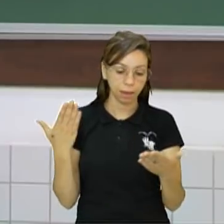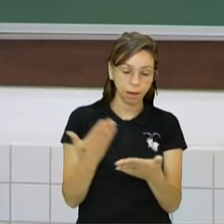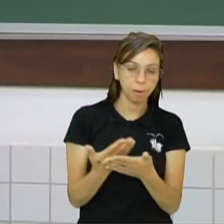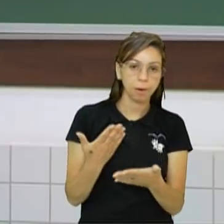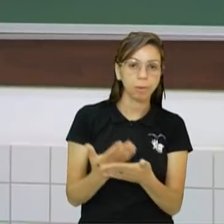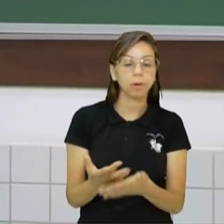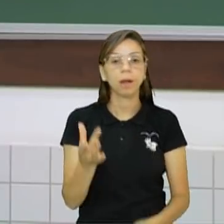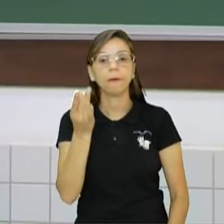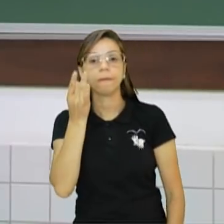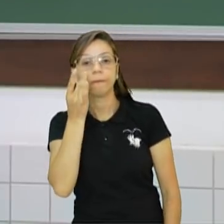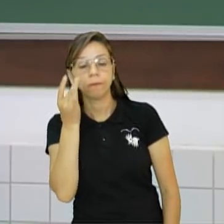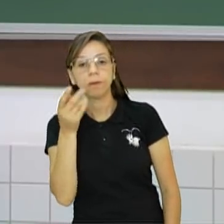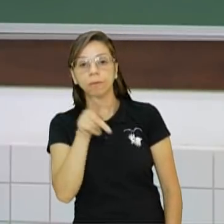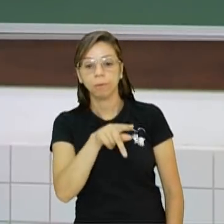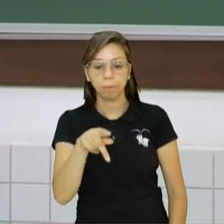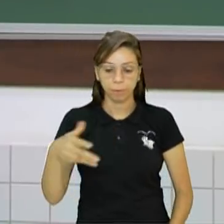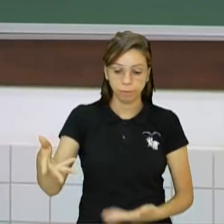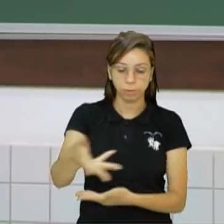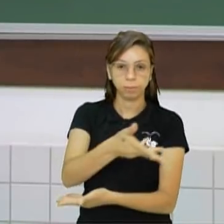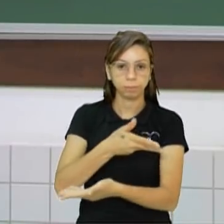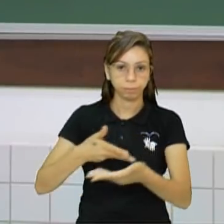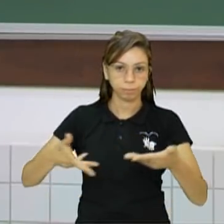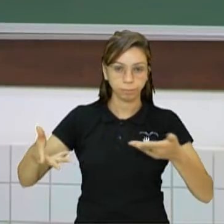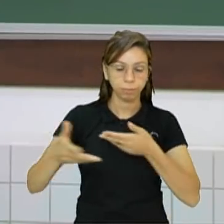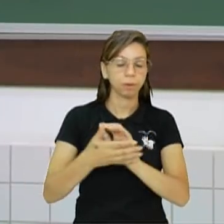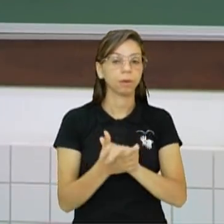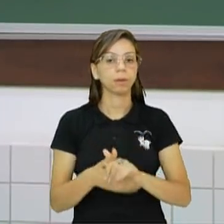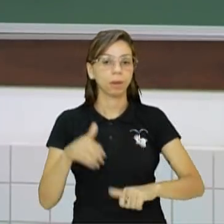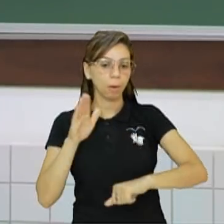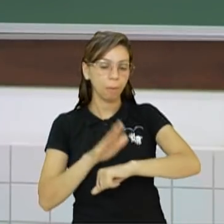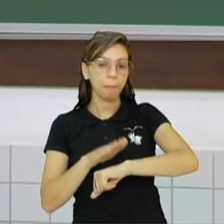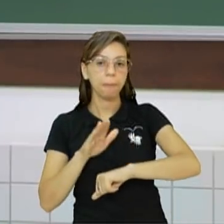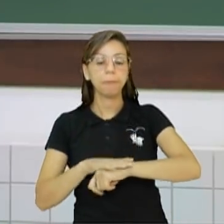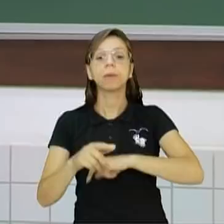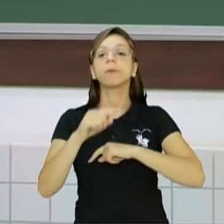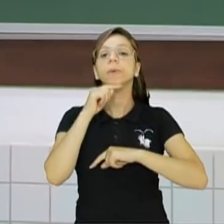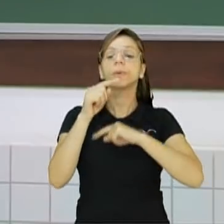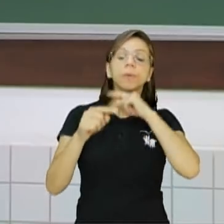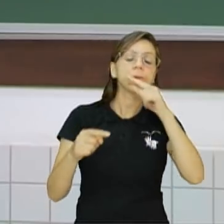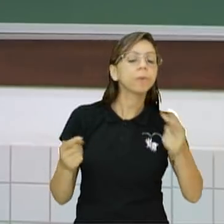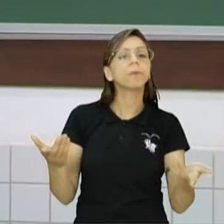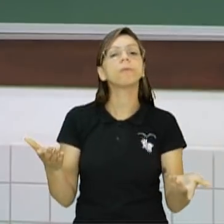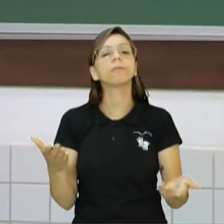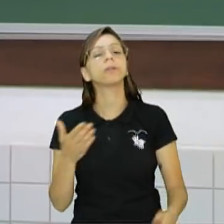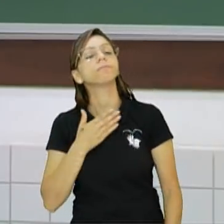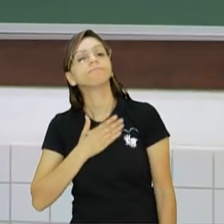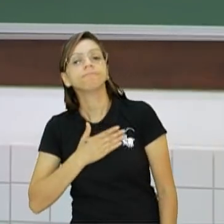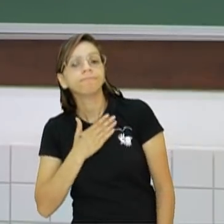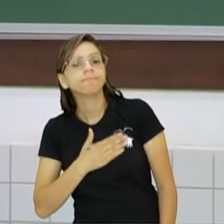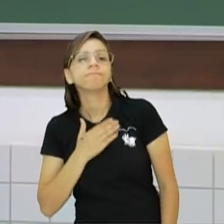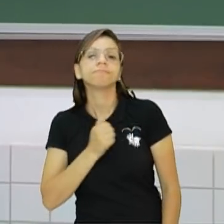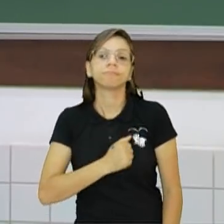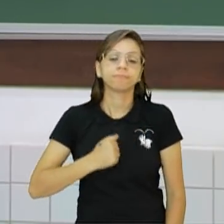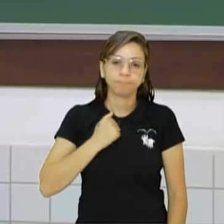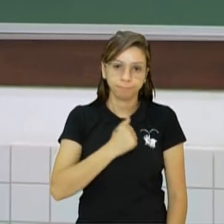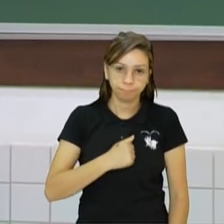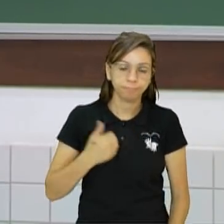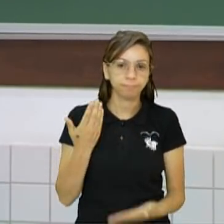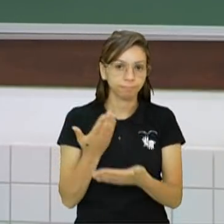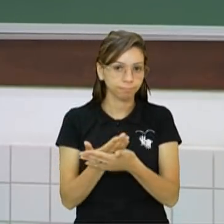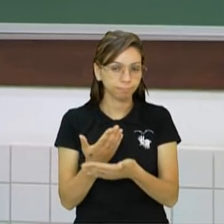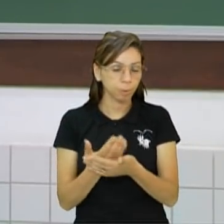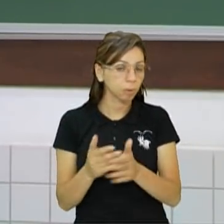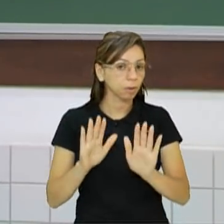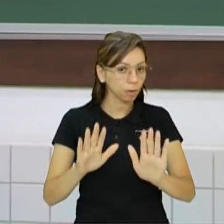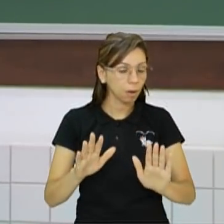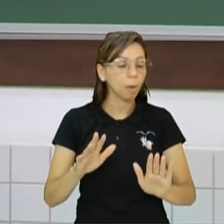vivo que o professor interage com vocês, que é o momento de vocês tirarem dúvida, matar a saudade do professor e do colega. Então,